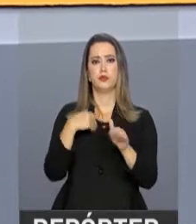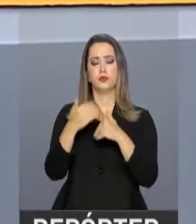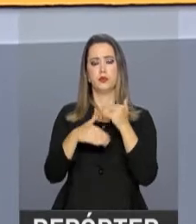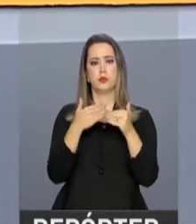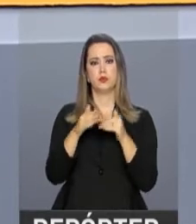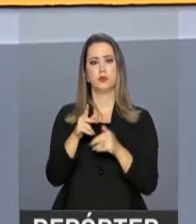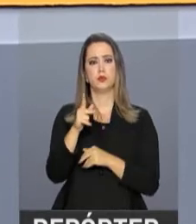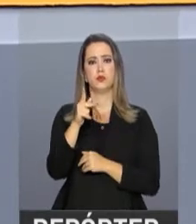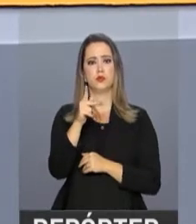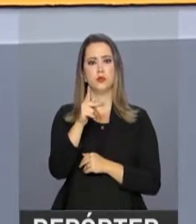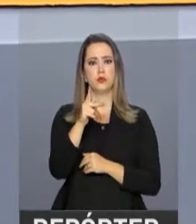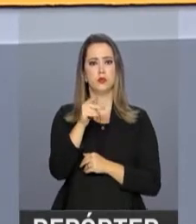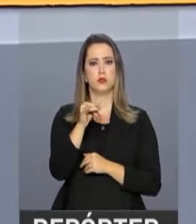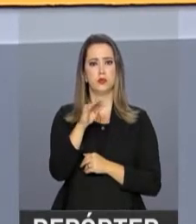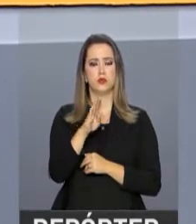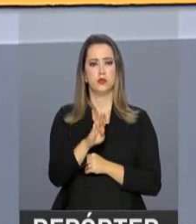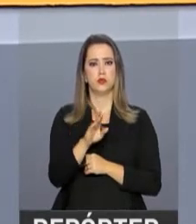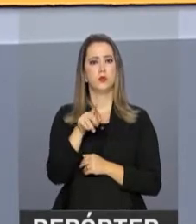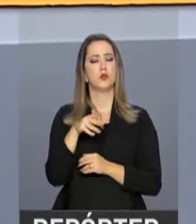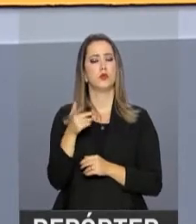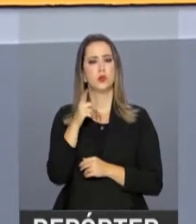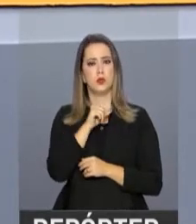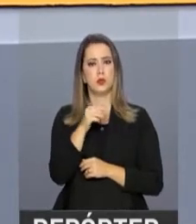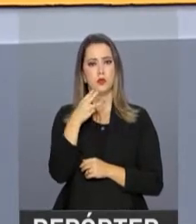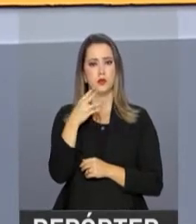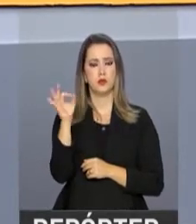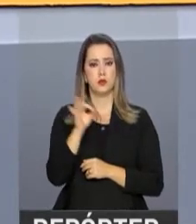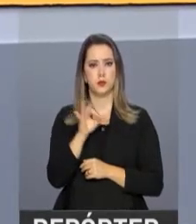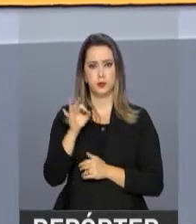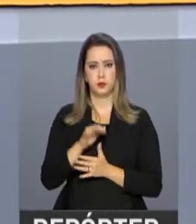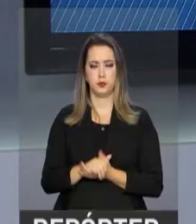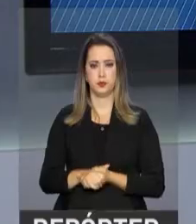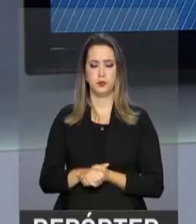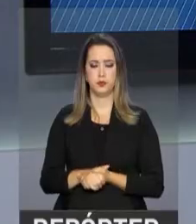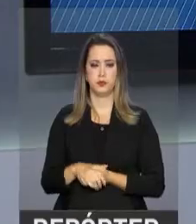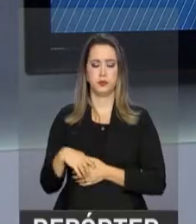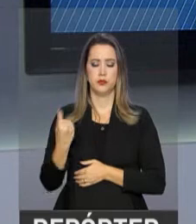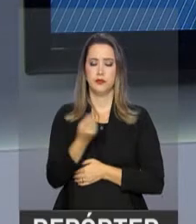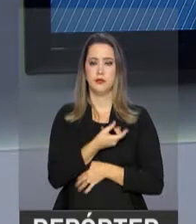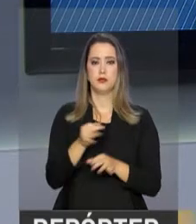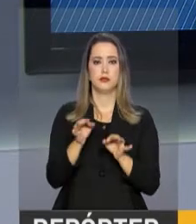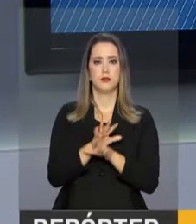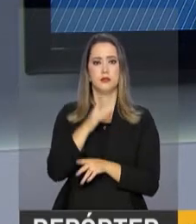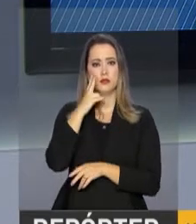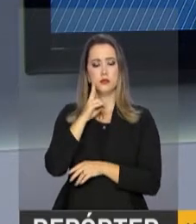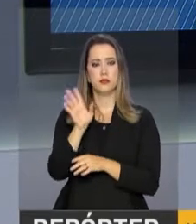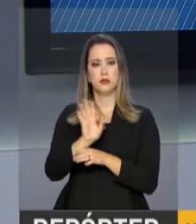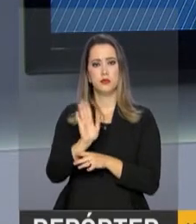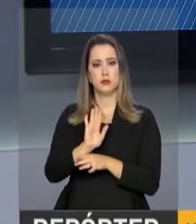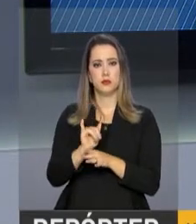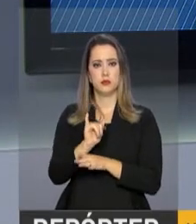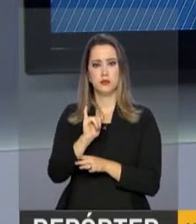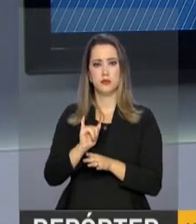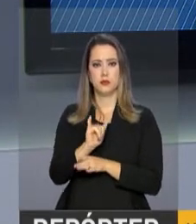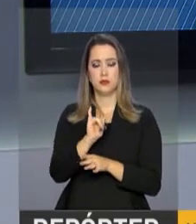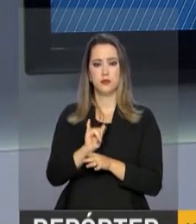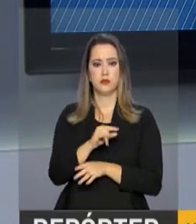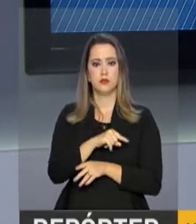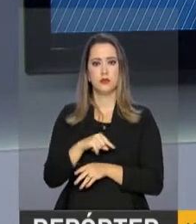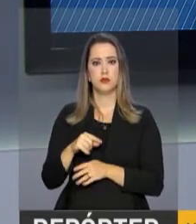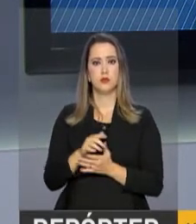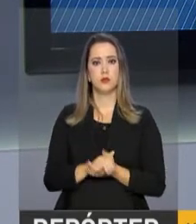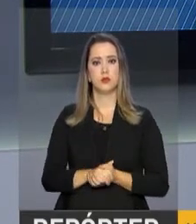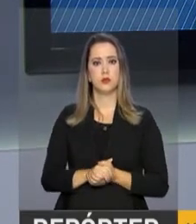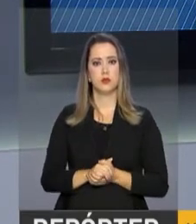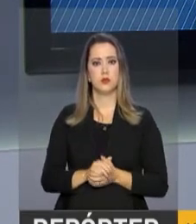que o crescimento do produto interno bruto pode chegar a 3% e nós ficamos por aqui você pode rever as reportagens no